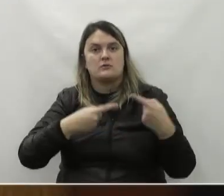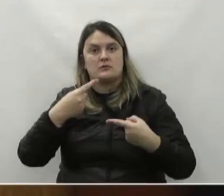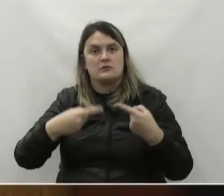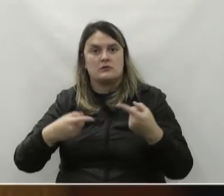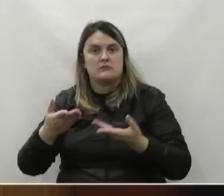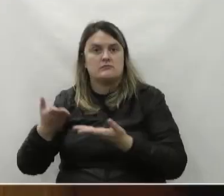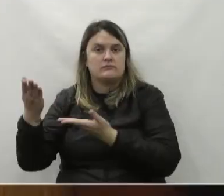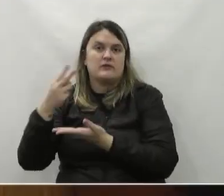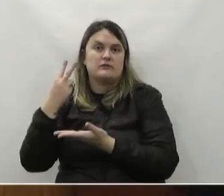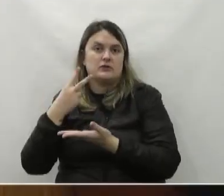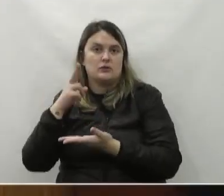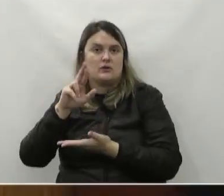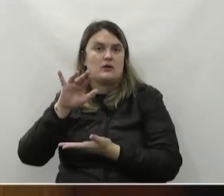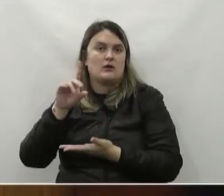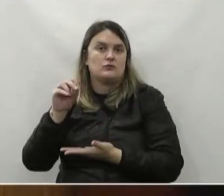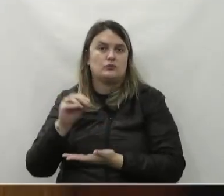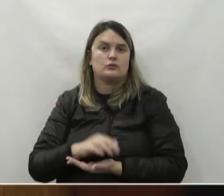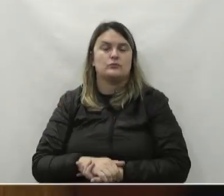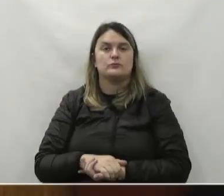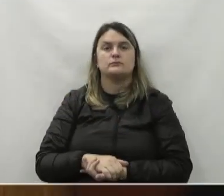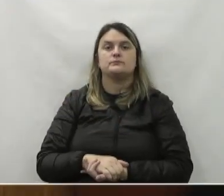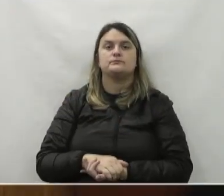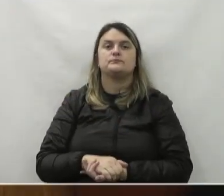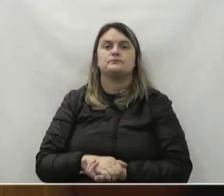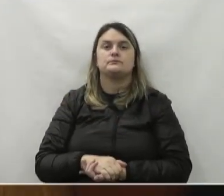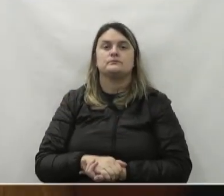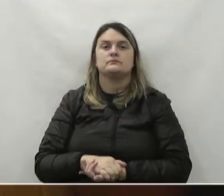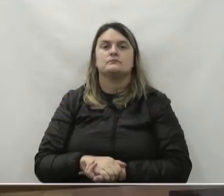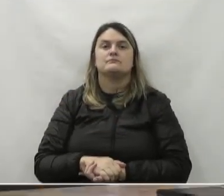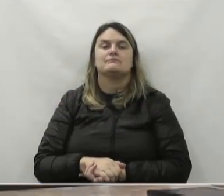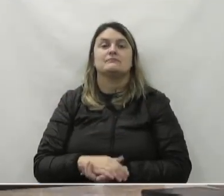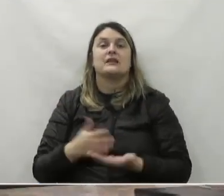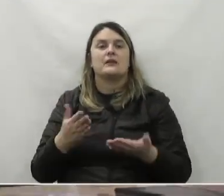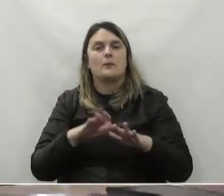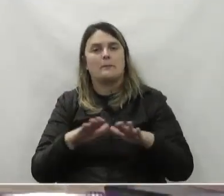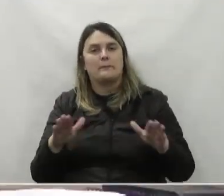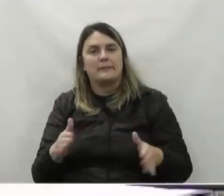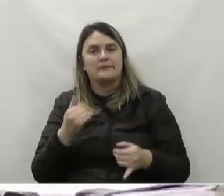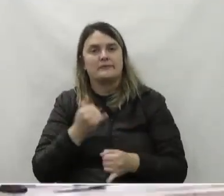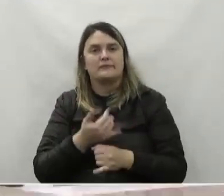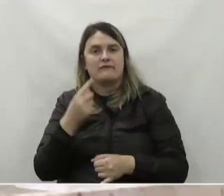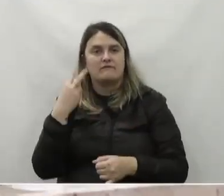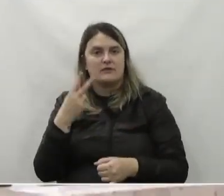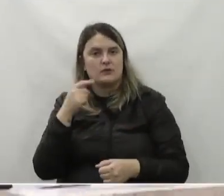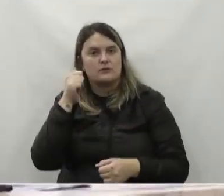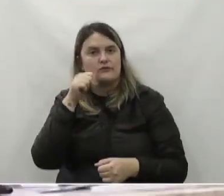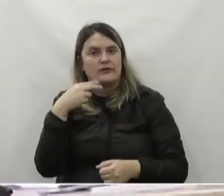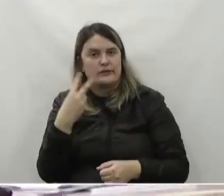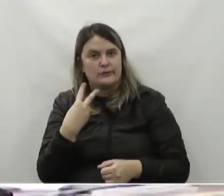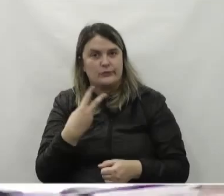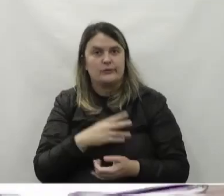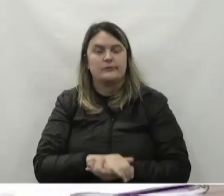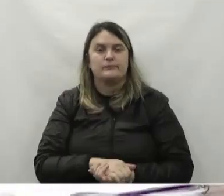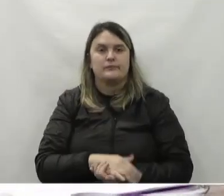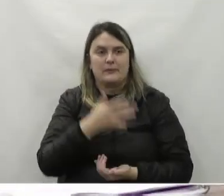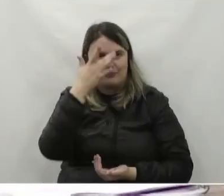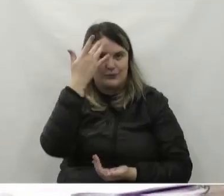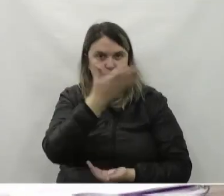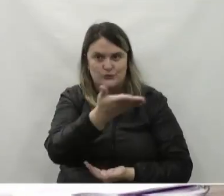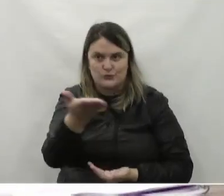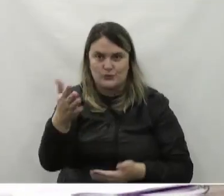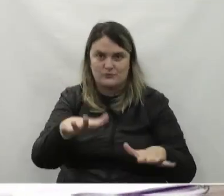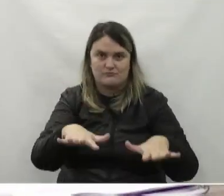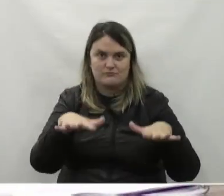Com a palavra, o vereador Ricardo Adriano Saz. Mesa diretora, senhores vereadores e vereadoras, quem nos